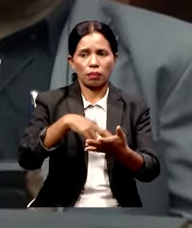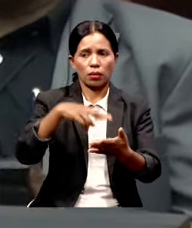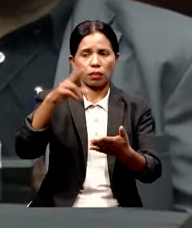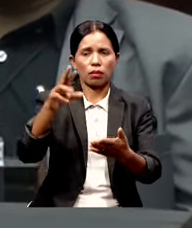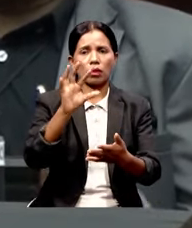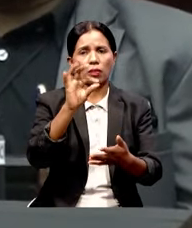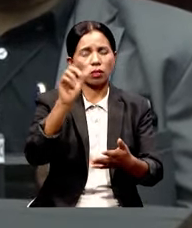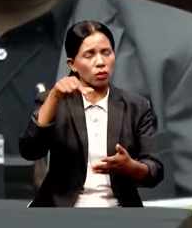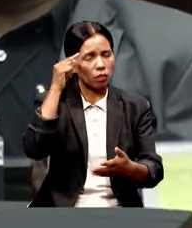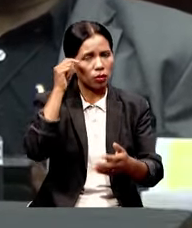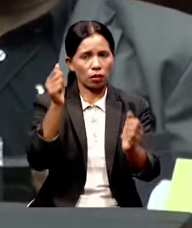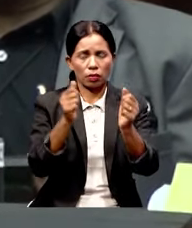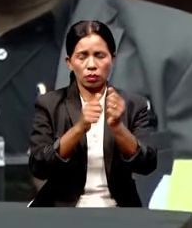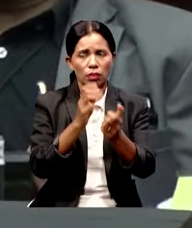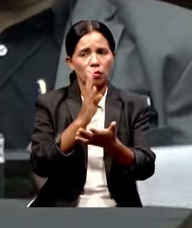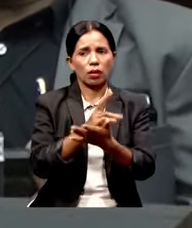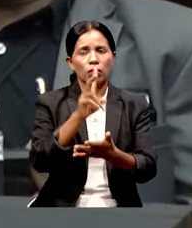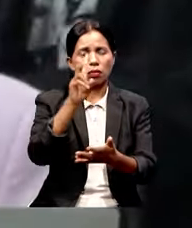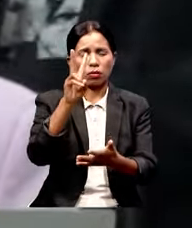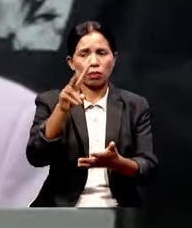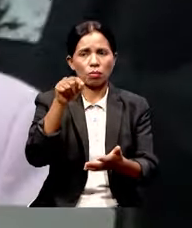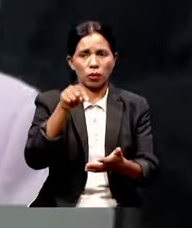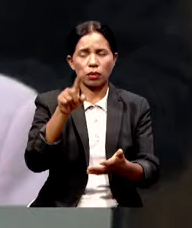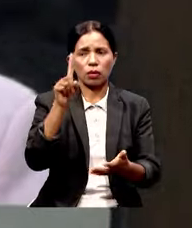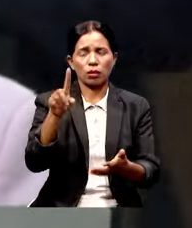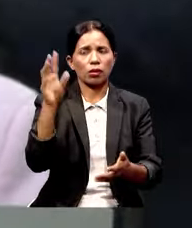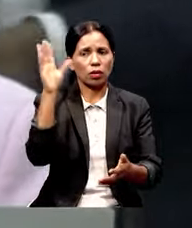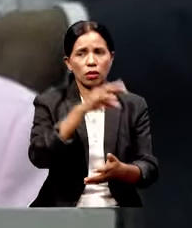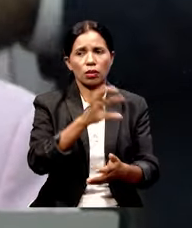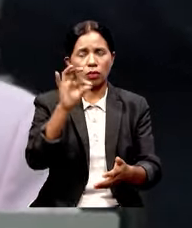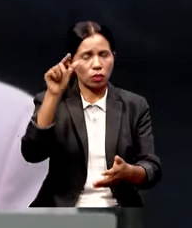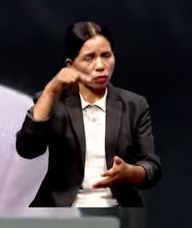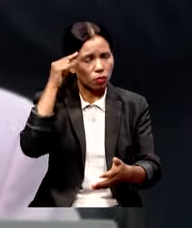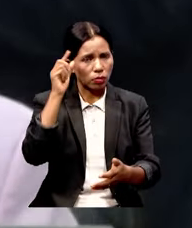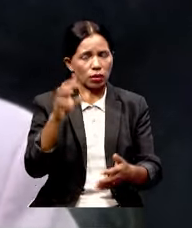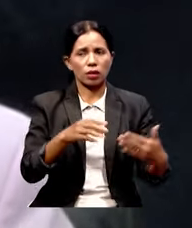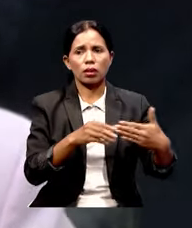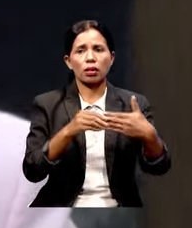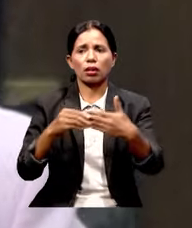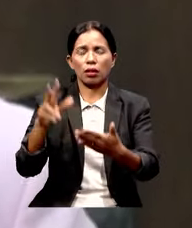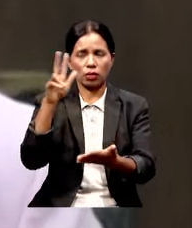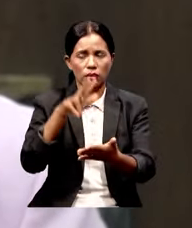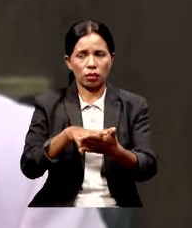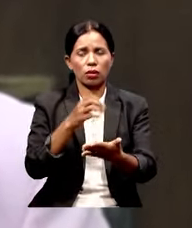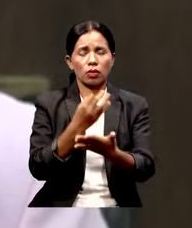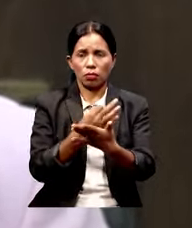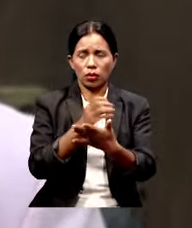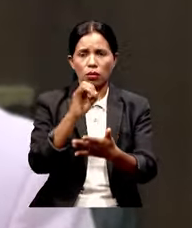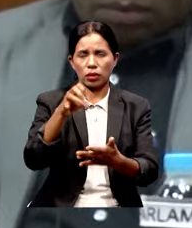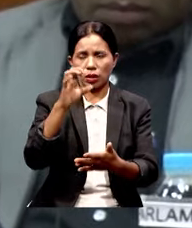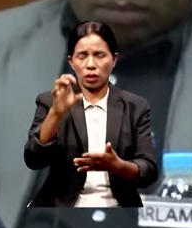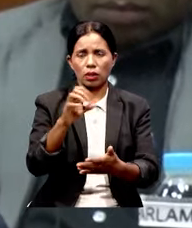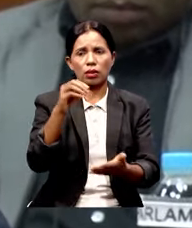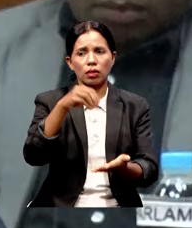oitavo governo hamutuk bilion rua pontu ida. Hafeng nono governo konstitusional ukun halo retifikasaun ba orçamento geral estado ho